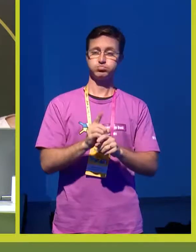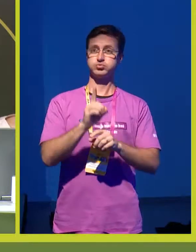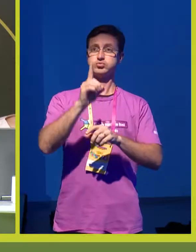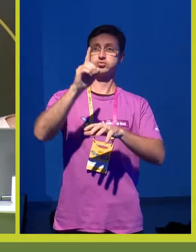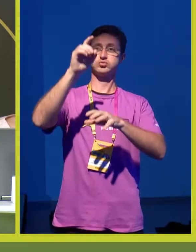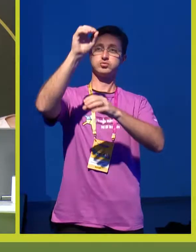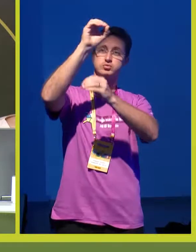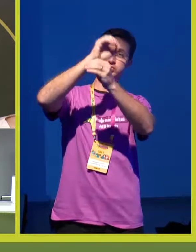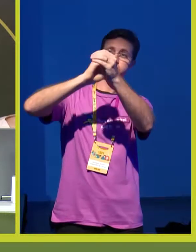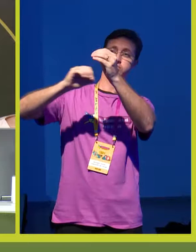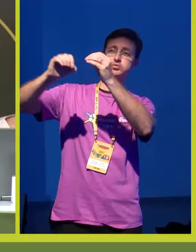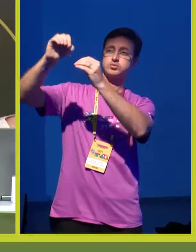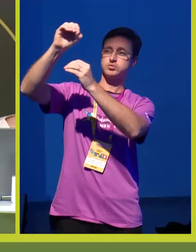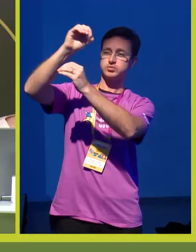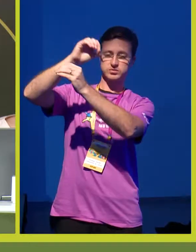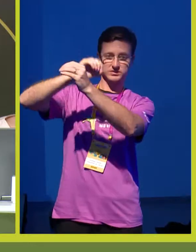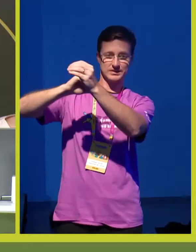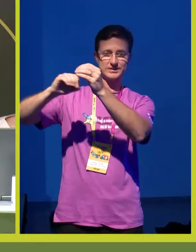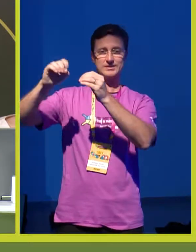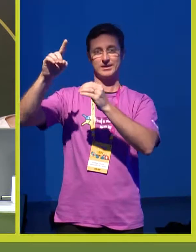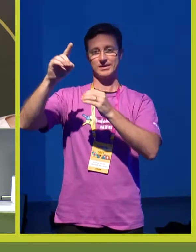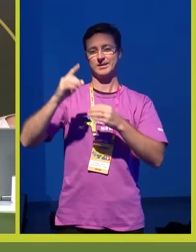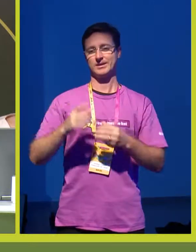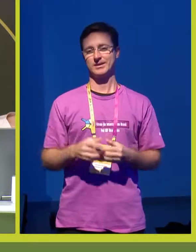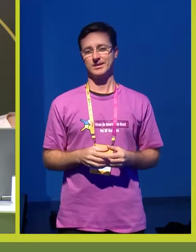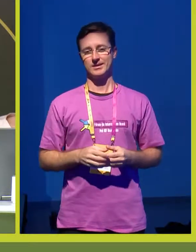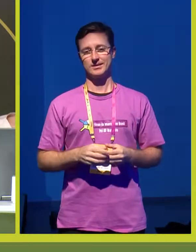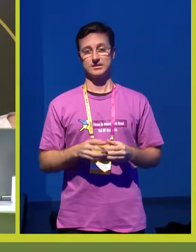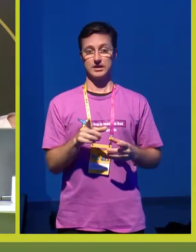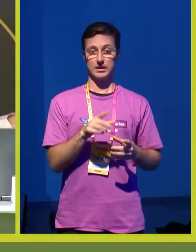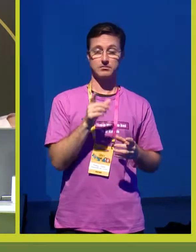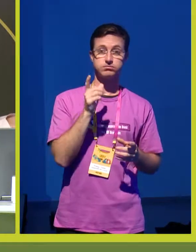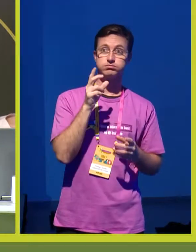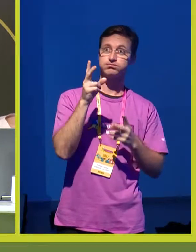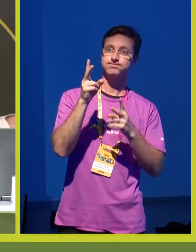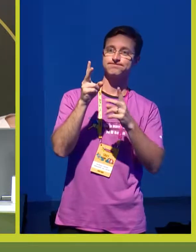do grupo de Five Eyes, que grampeou